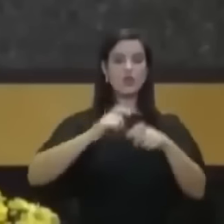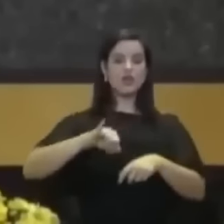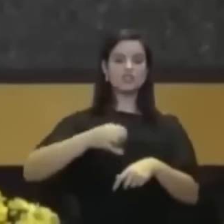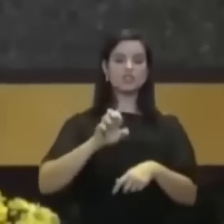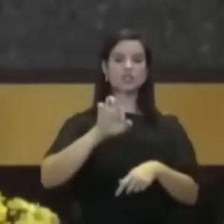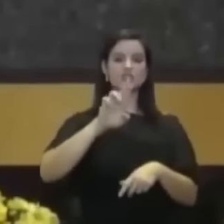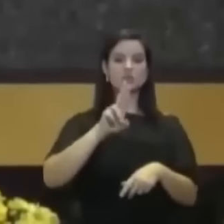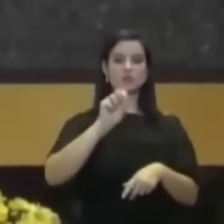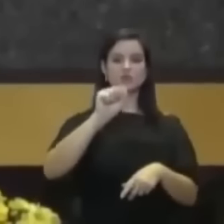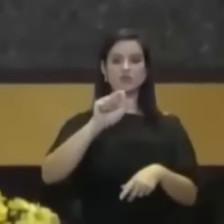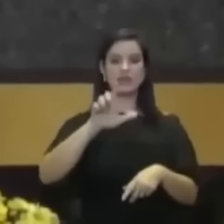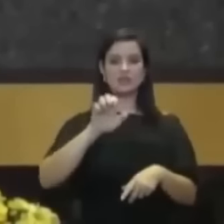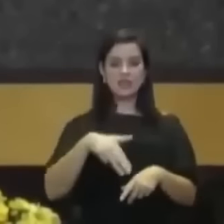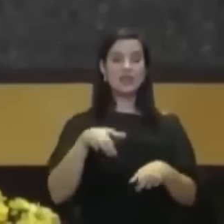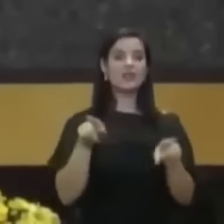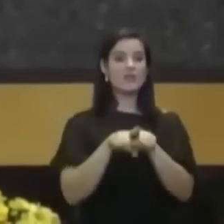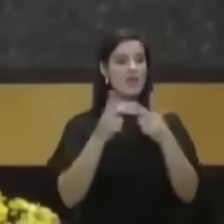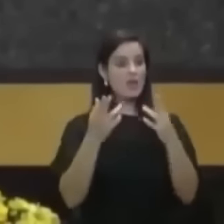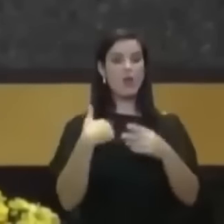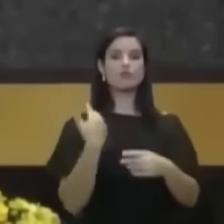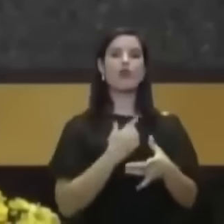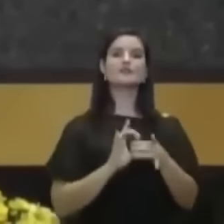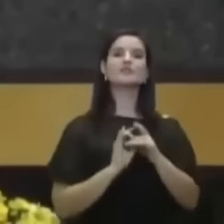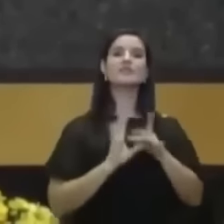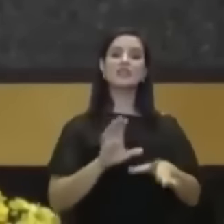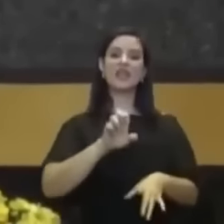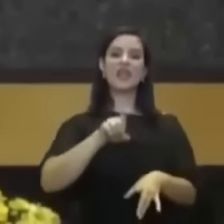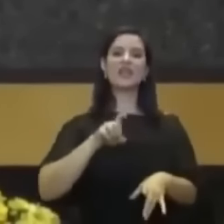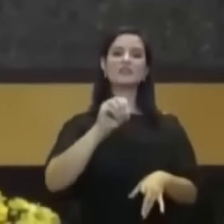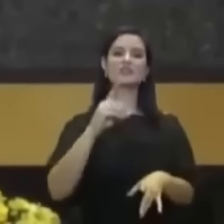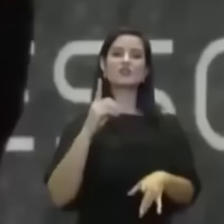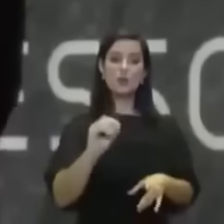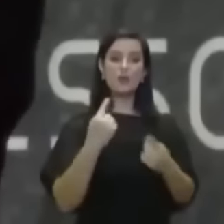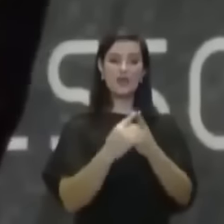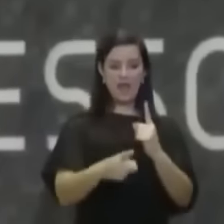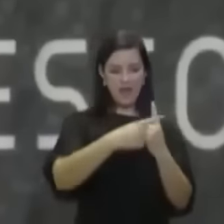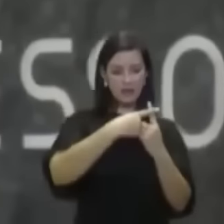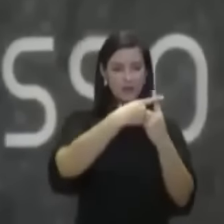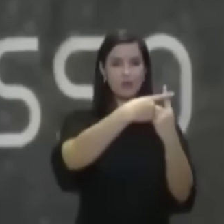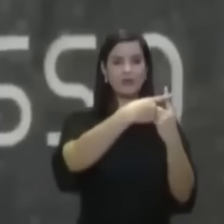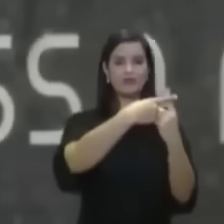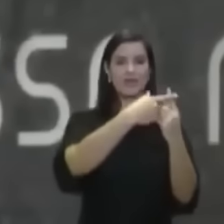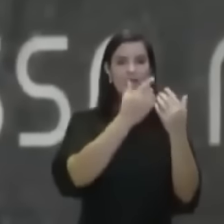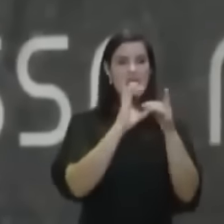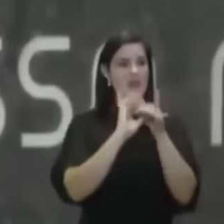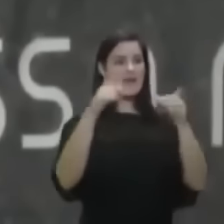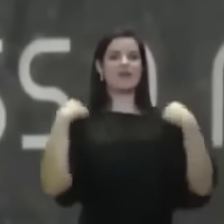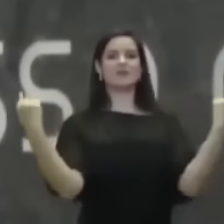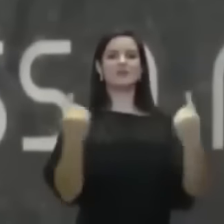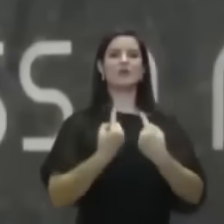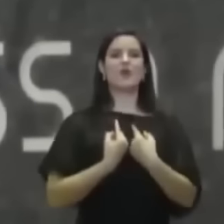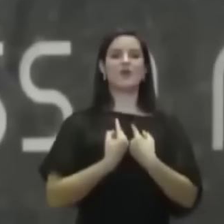nosso êxodo, porque foi na cruz que Jesus rompeu as nossas cadeias, foi na cruz que Jesus abriu as portas da nossa escravidão, foi na cruz que Jesus nos